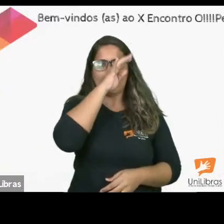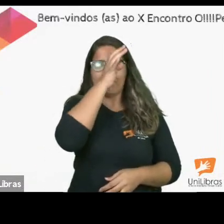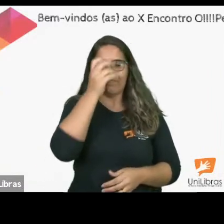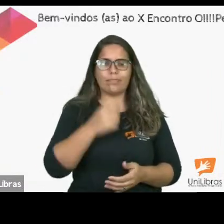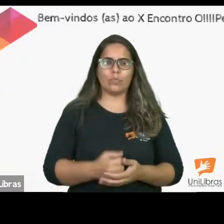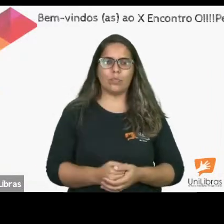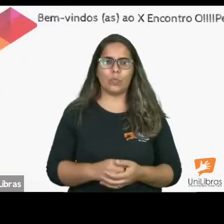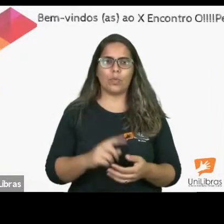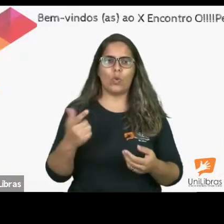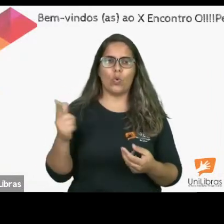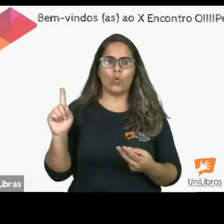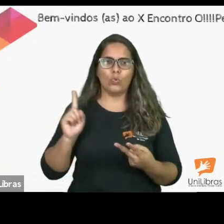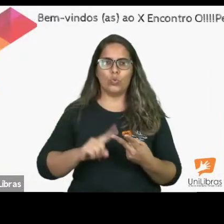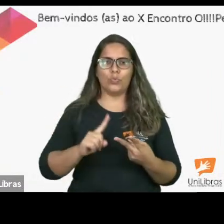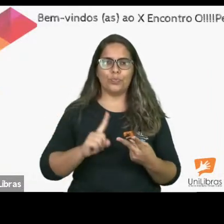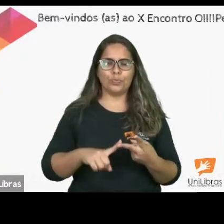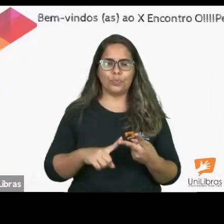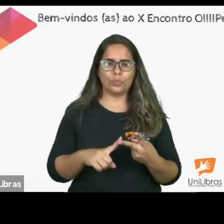O outro é